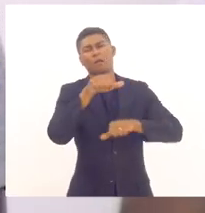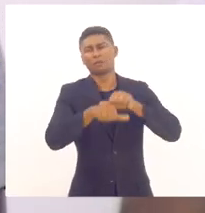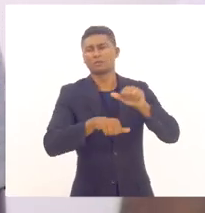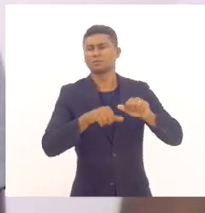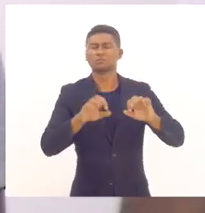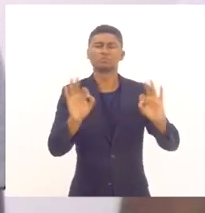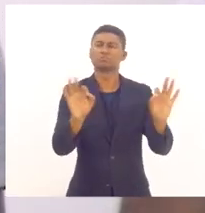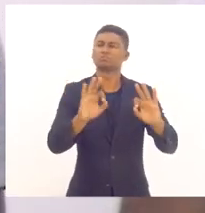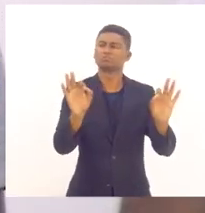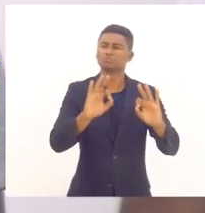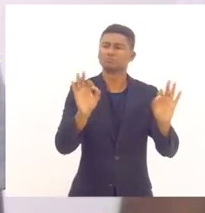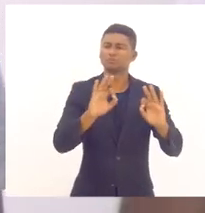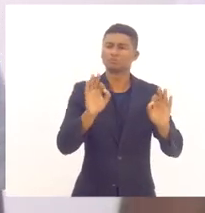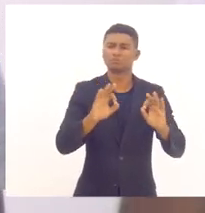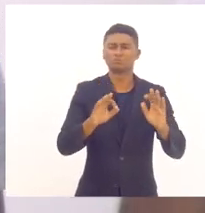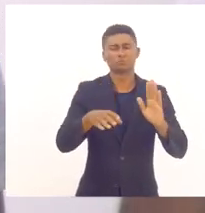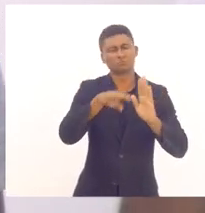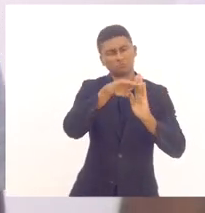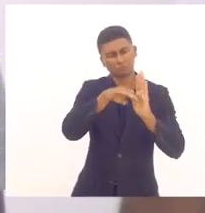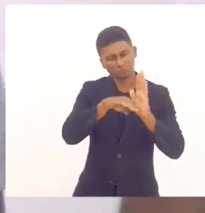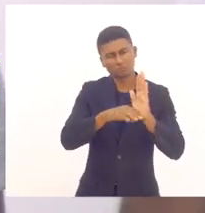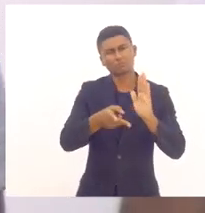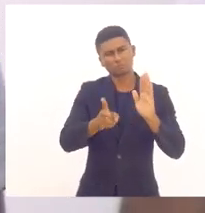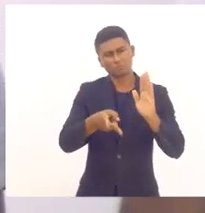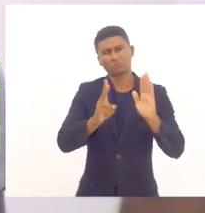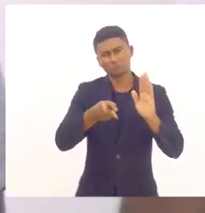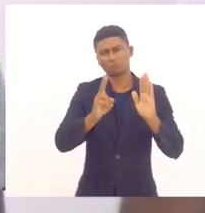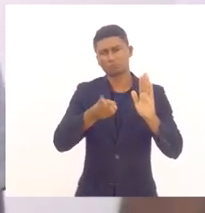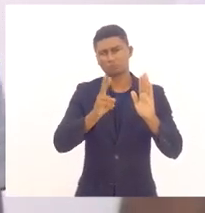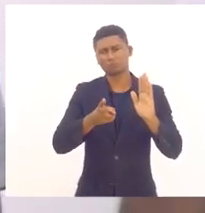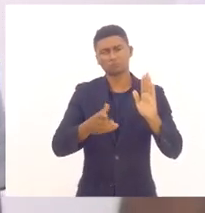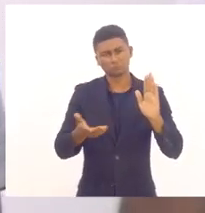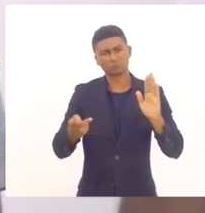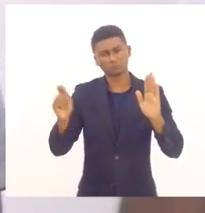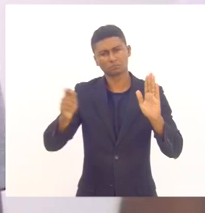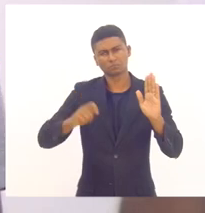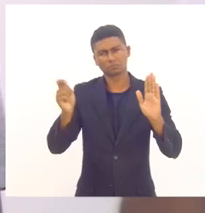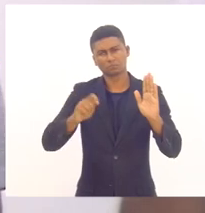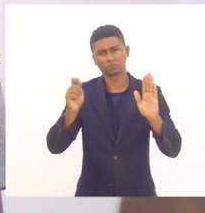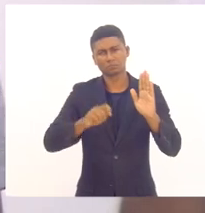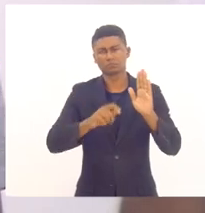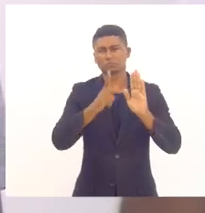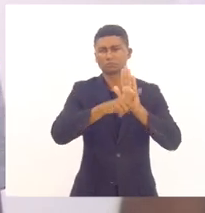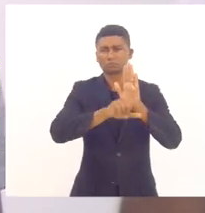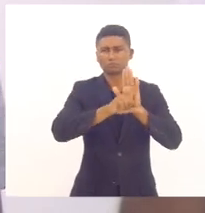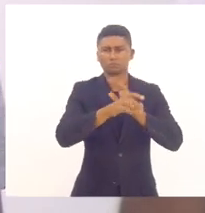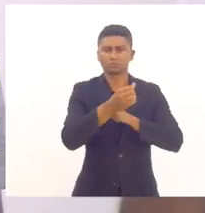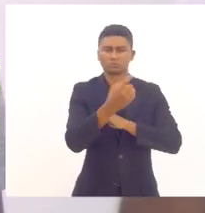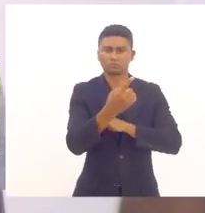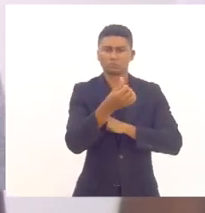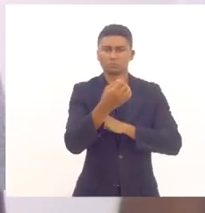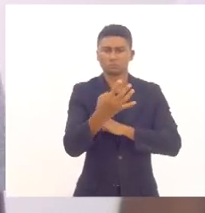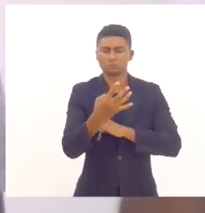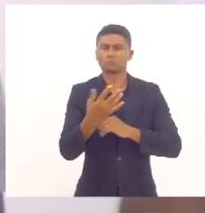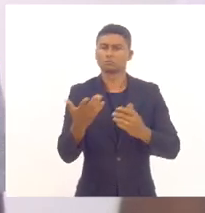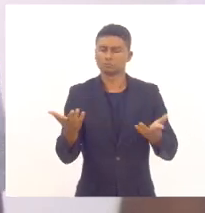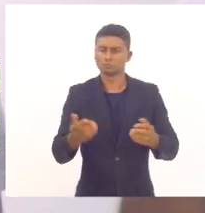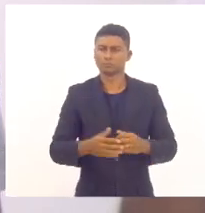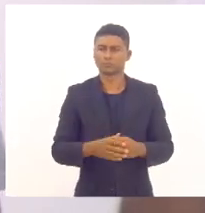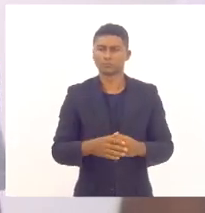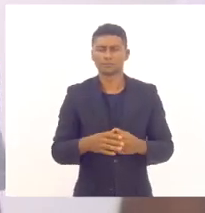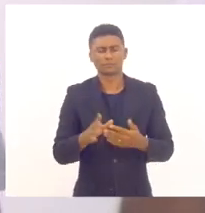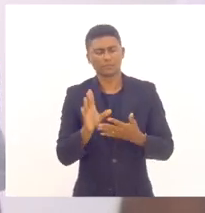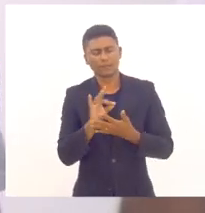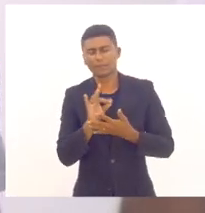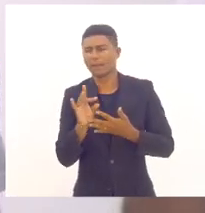vai deixar do programa seguir à frente, né, se essa PL 6164 for aprovada. Né, são alguns